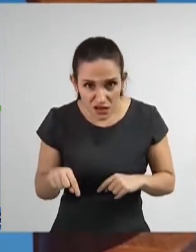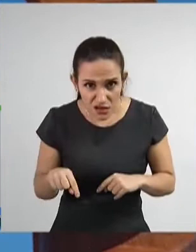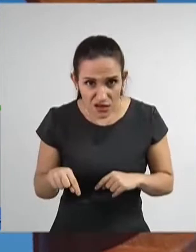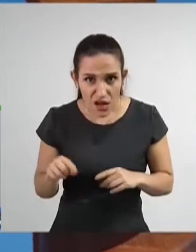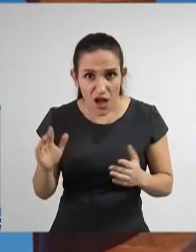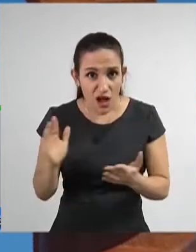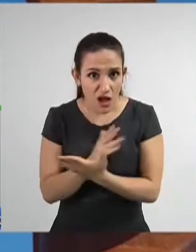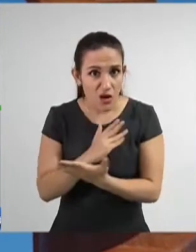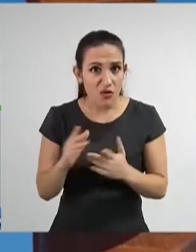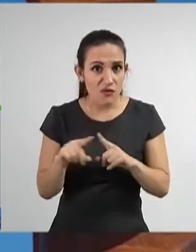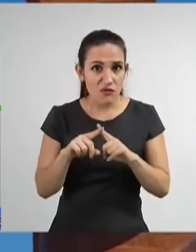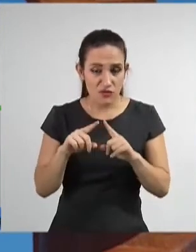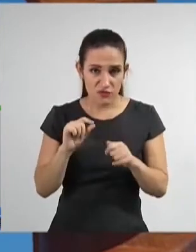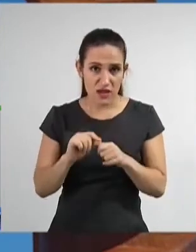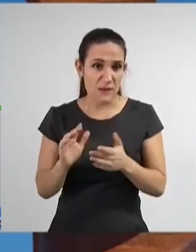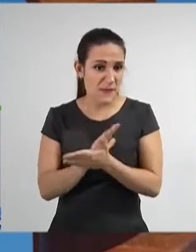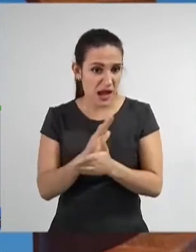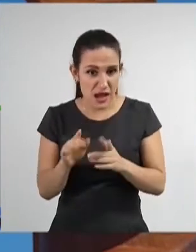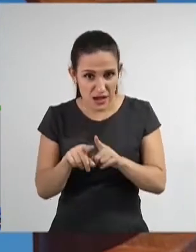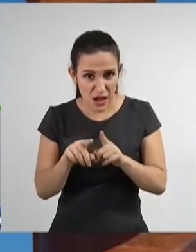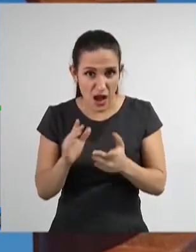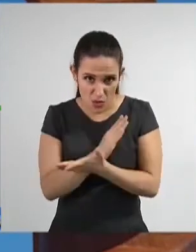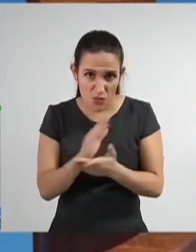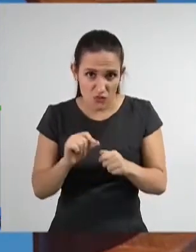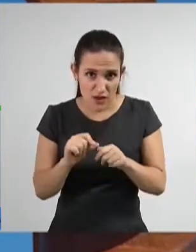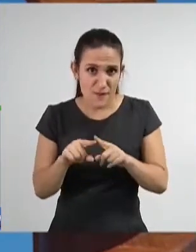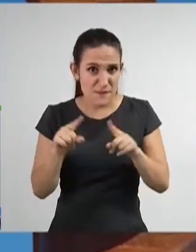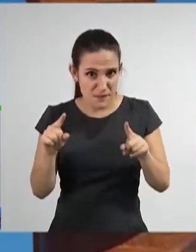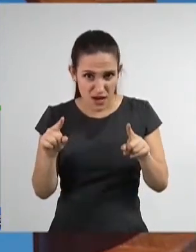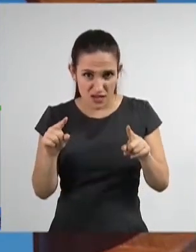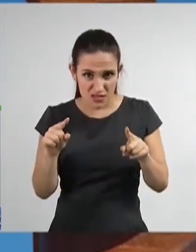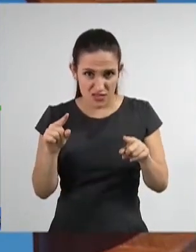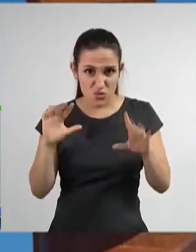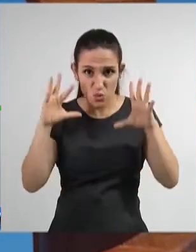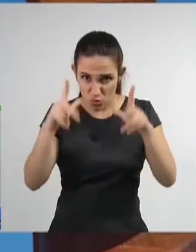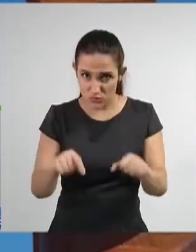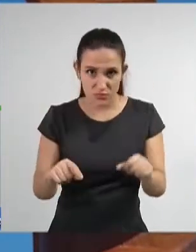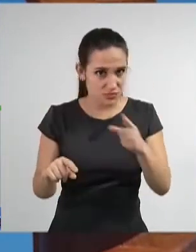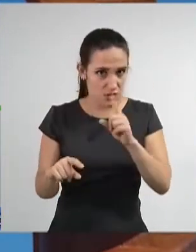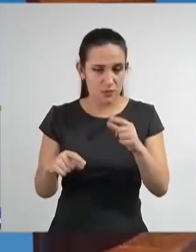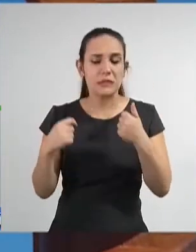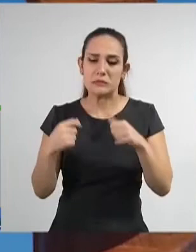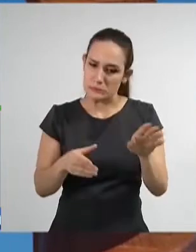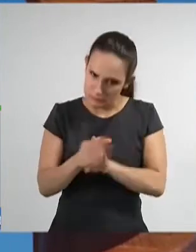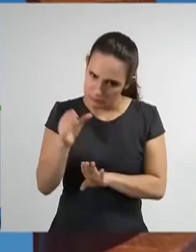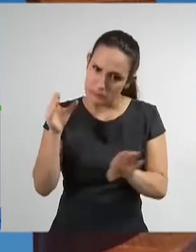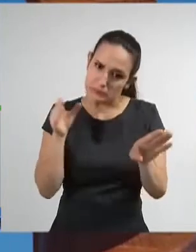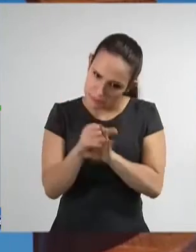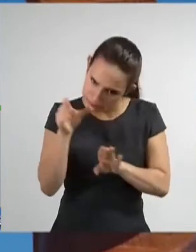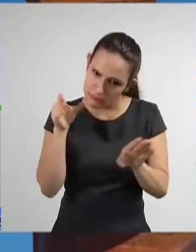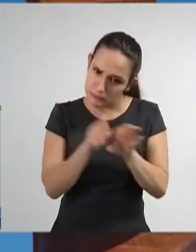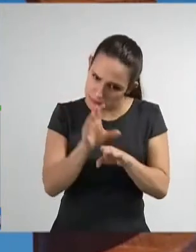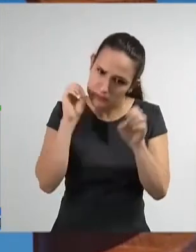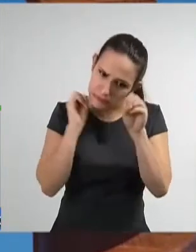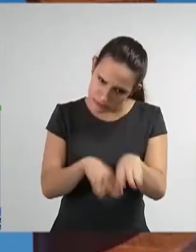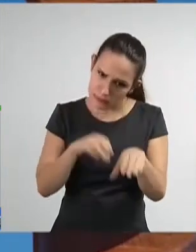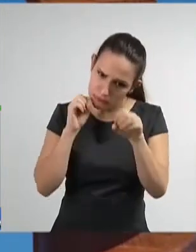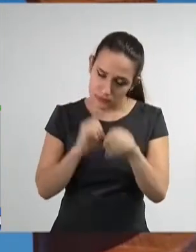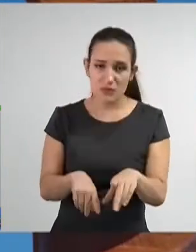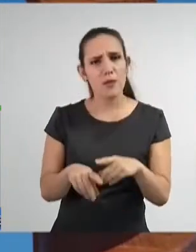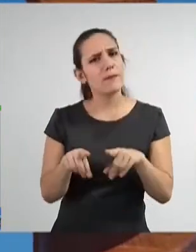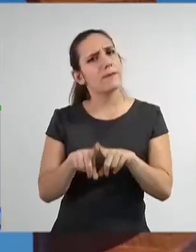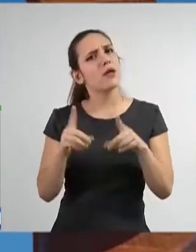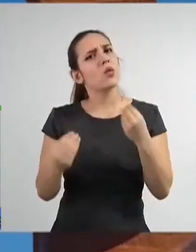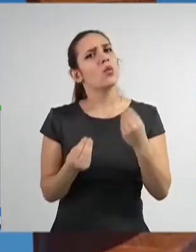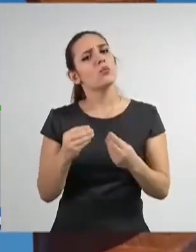fazem isso, mas não todos. Então, é uma cultura. Tem que introjectar e incutir isso, e aí só através